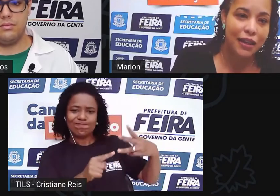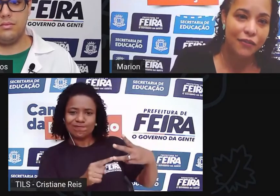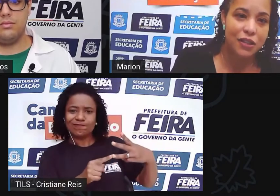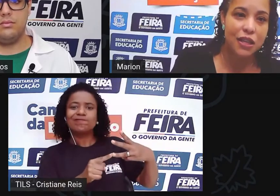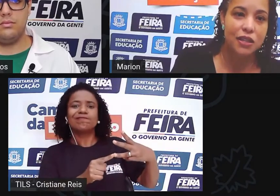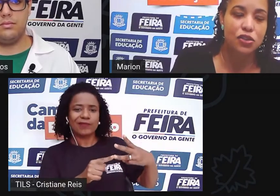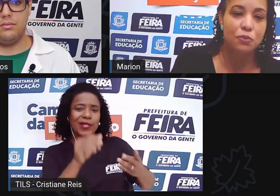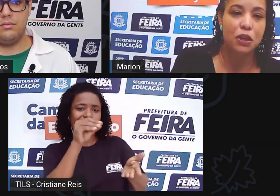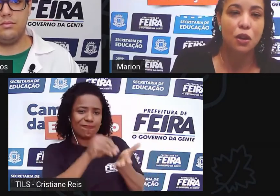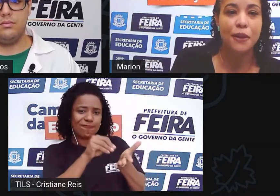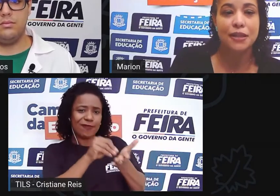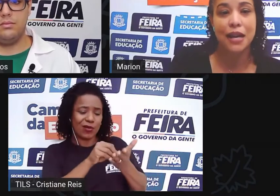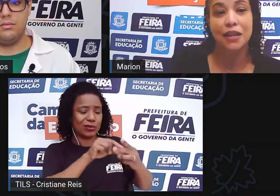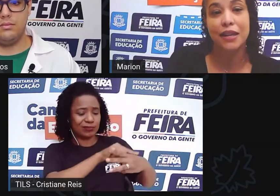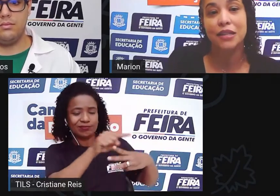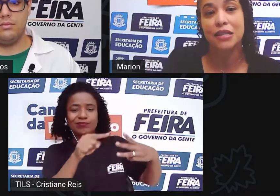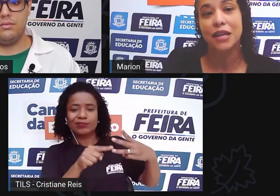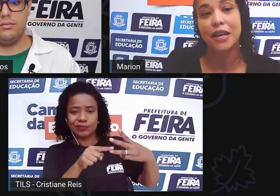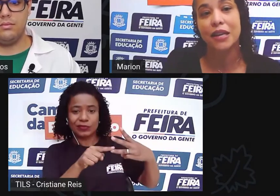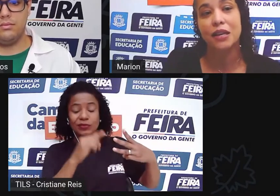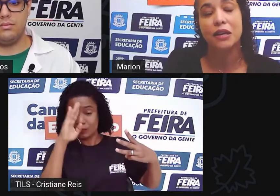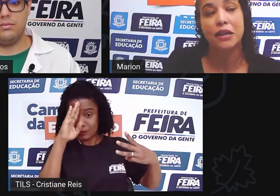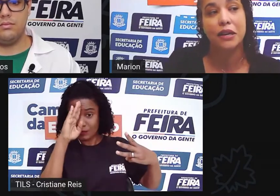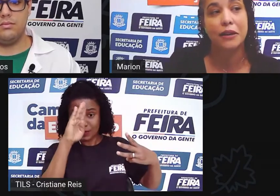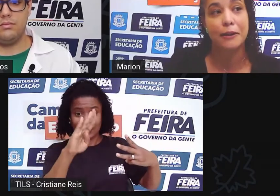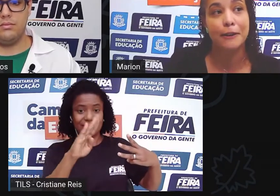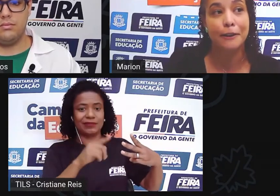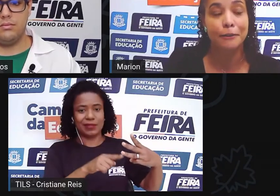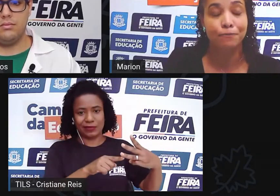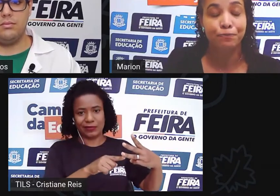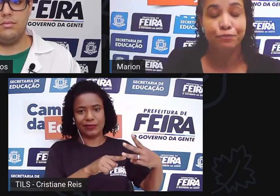a deficiência de micro, apesar deles serem